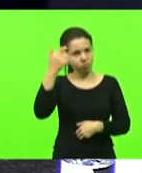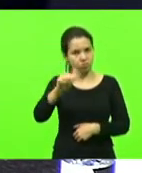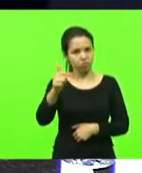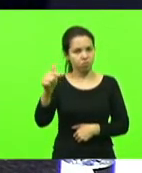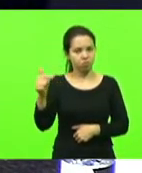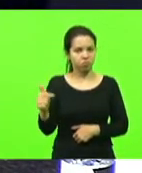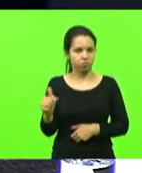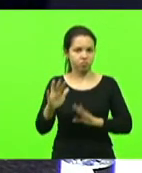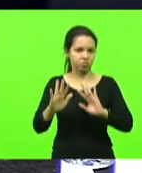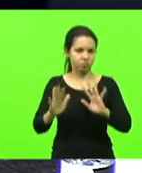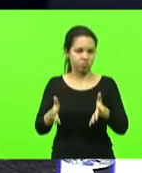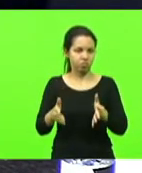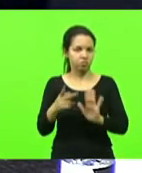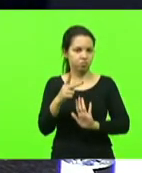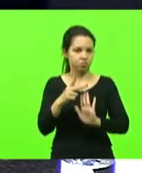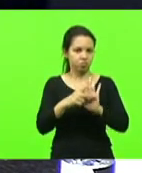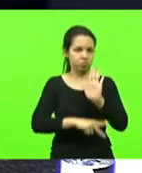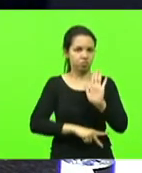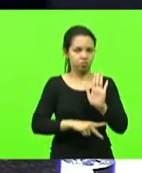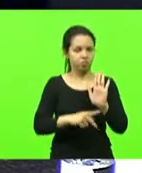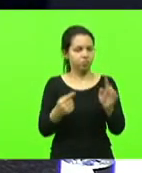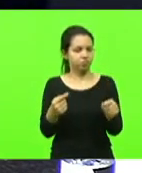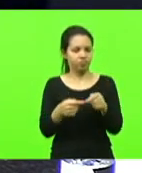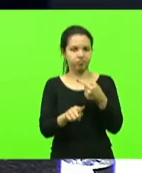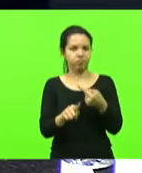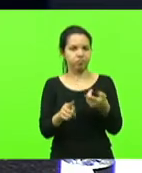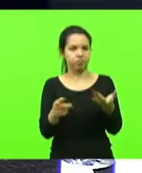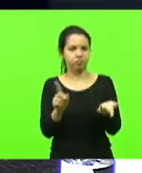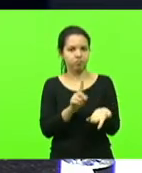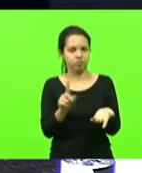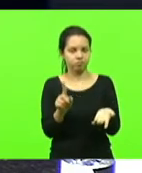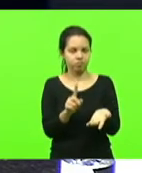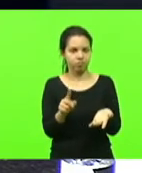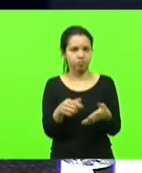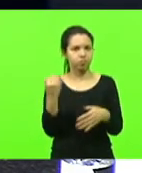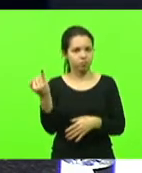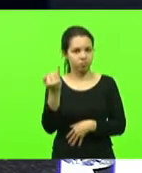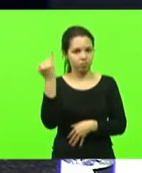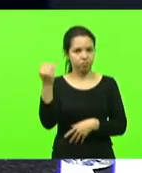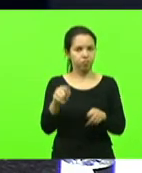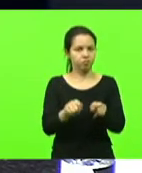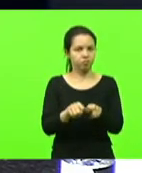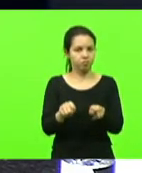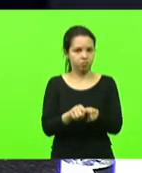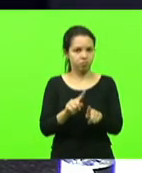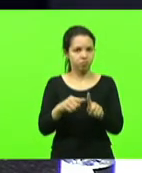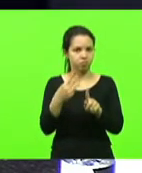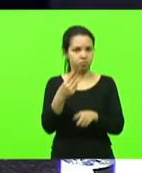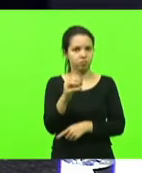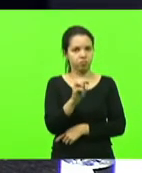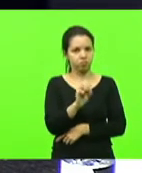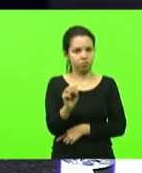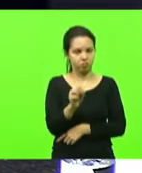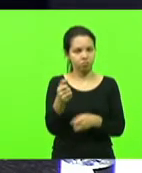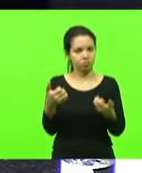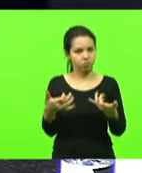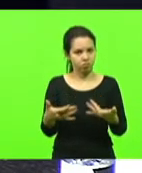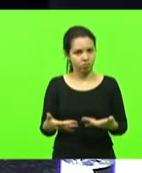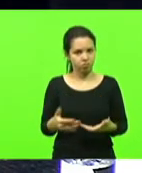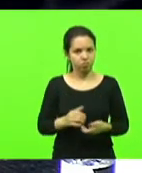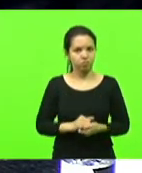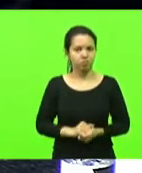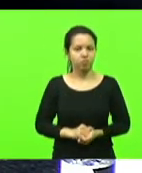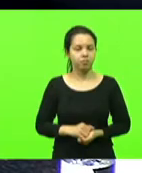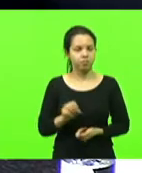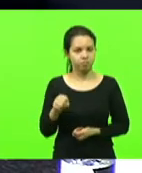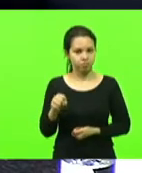projeto já perdeu esta validade. E também é importante nós colocar aqui, presidente, me dê mais 30 segundos. Sim,